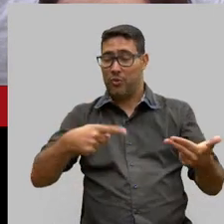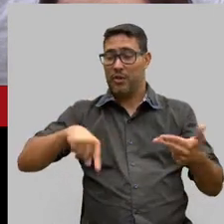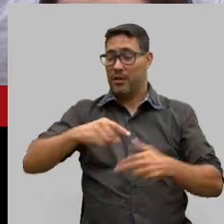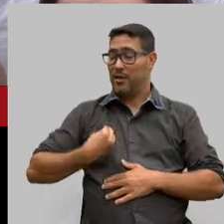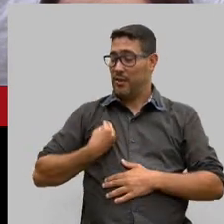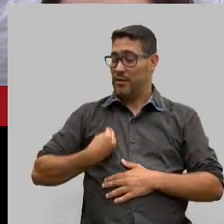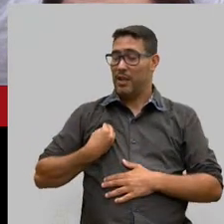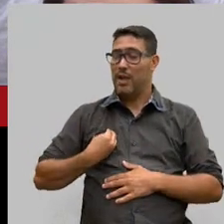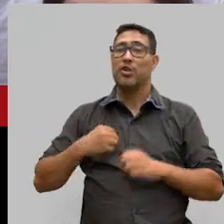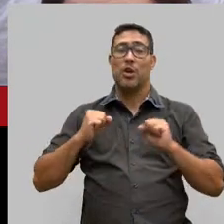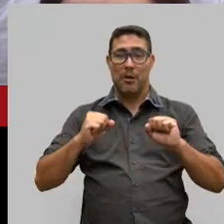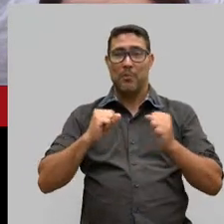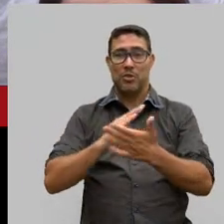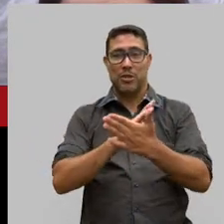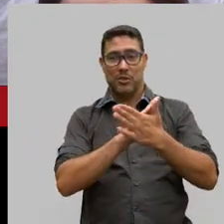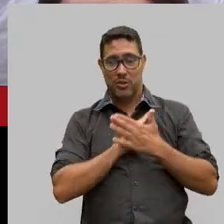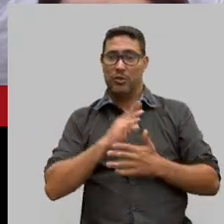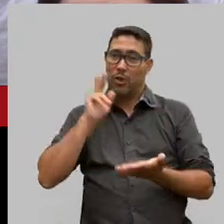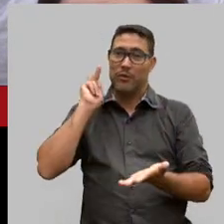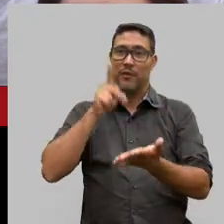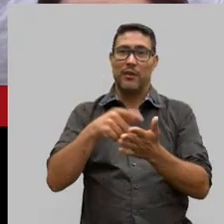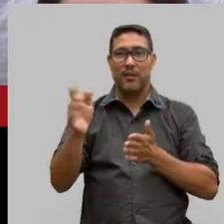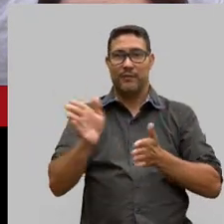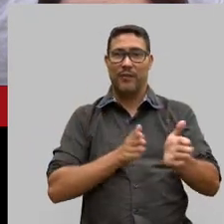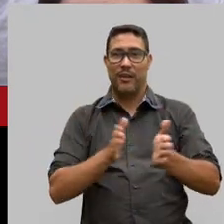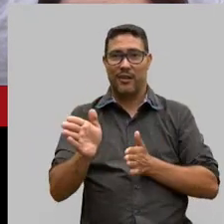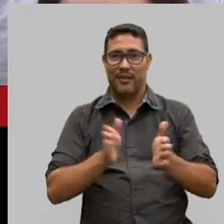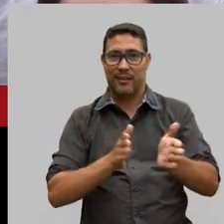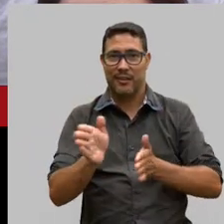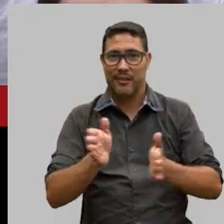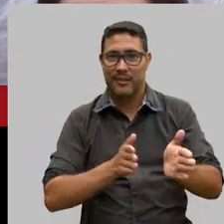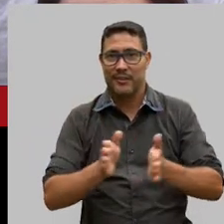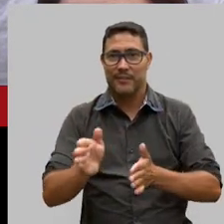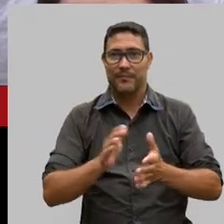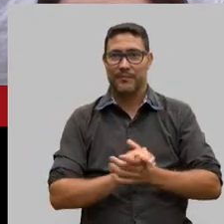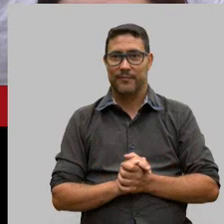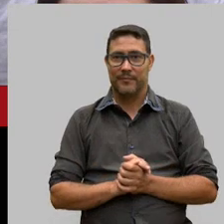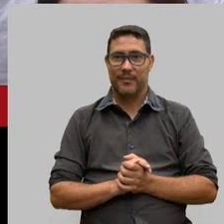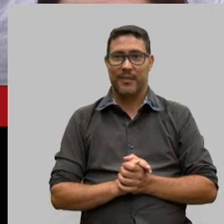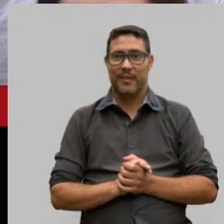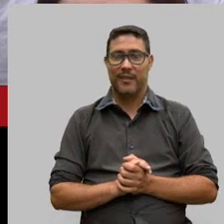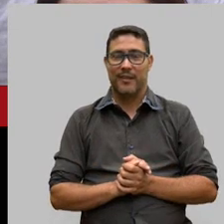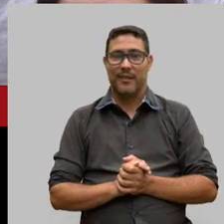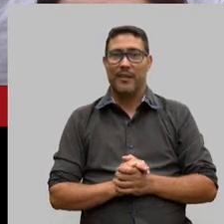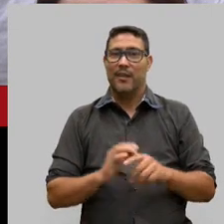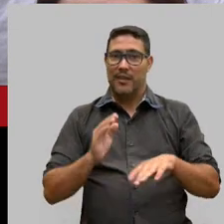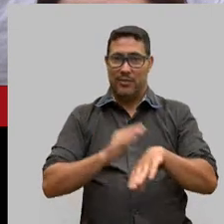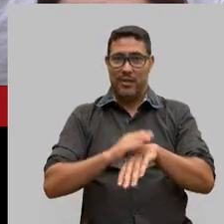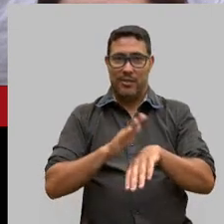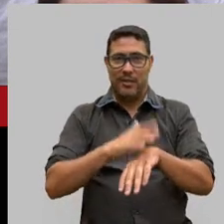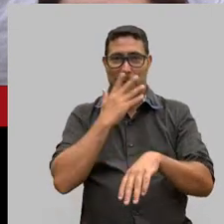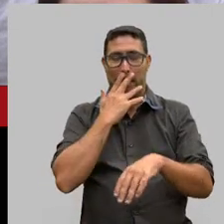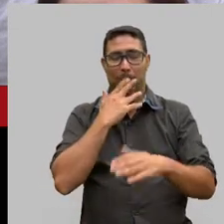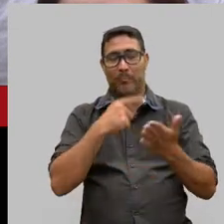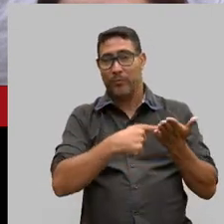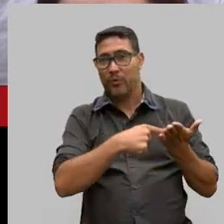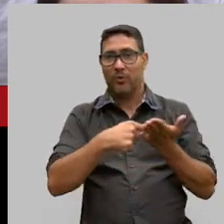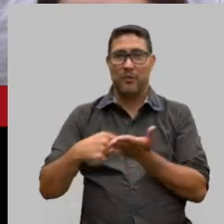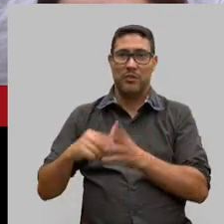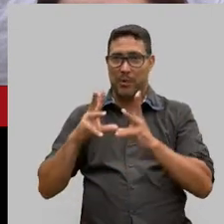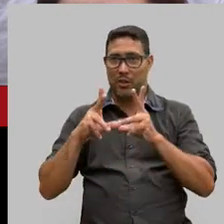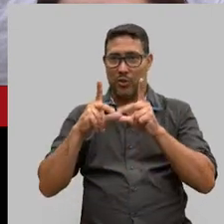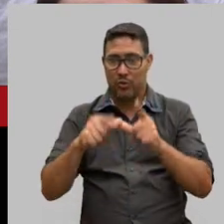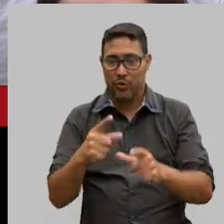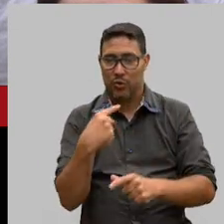nós o verdadeiro acesso né Eh eu deixo aqui eh o convite para que todos possam